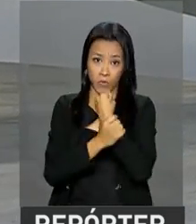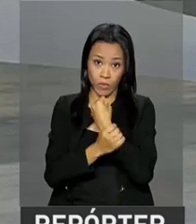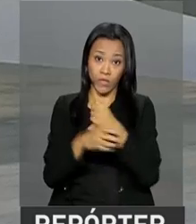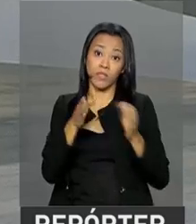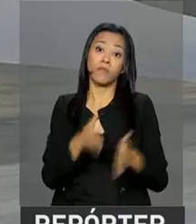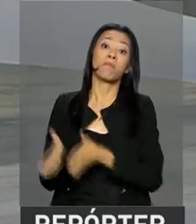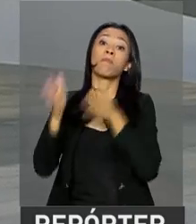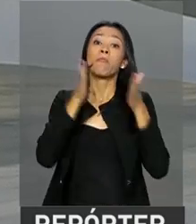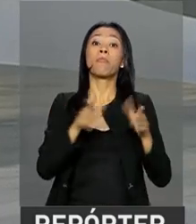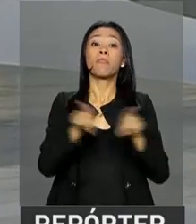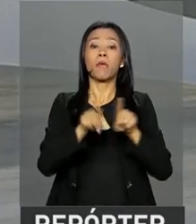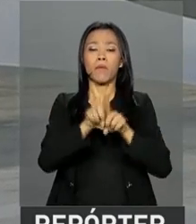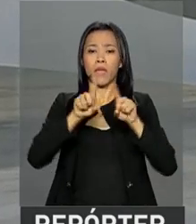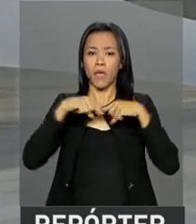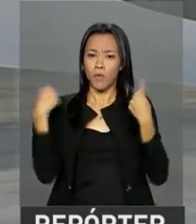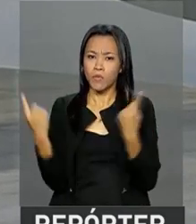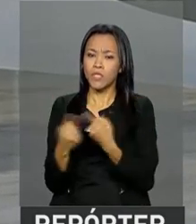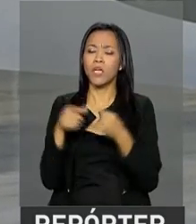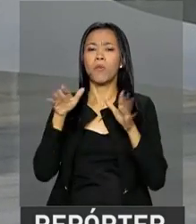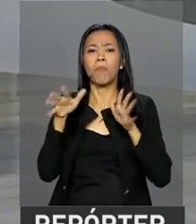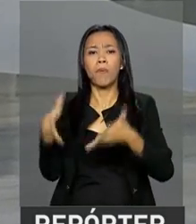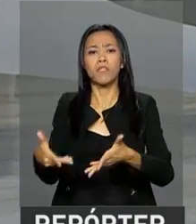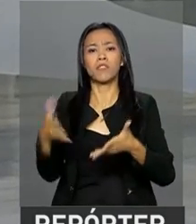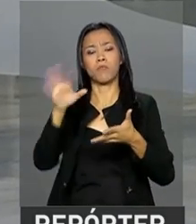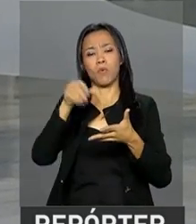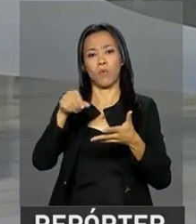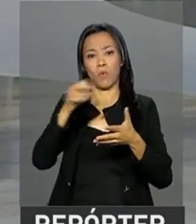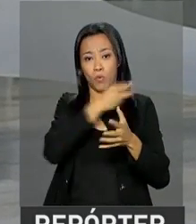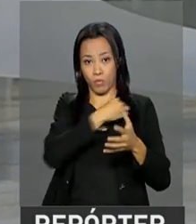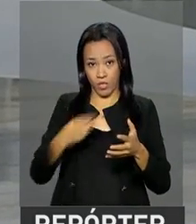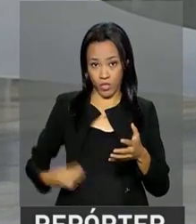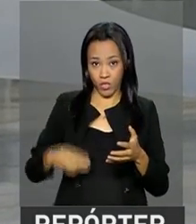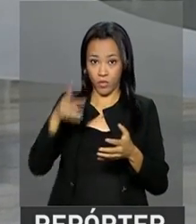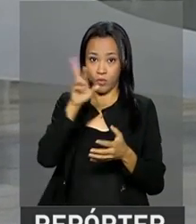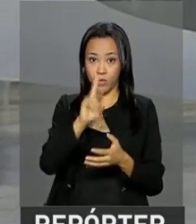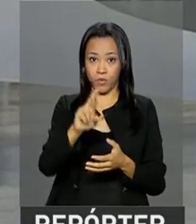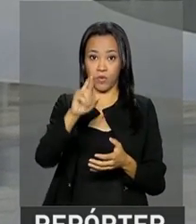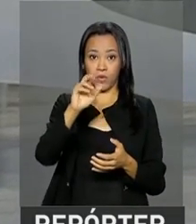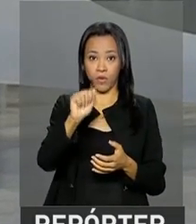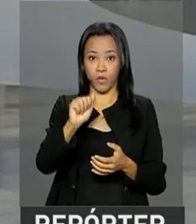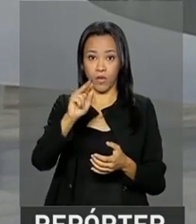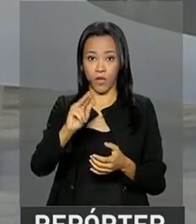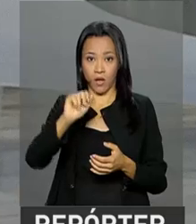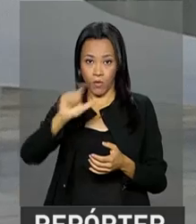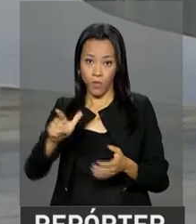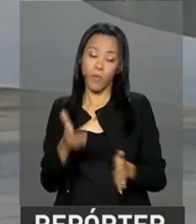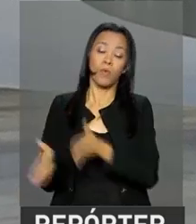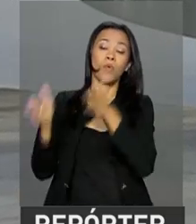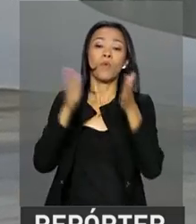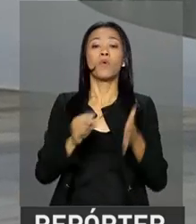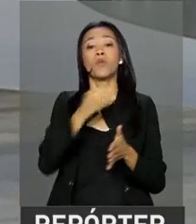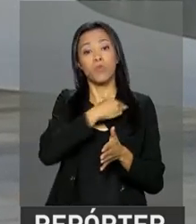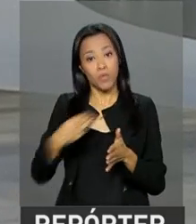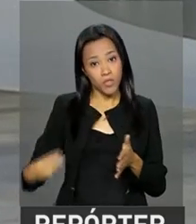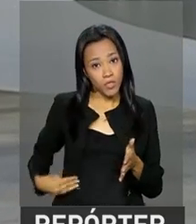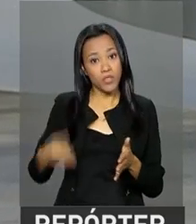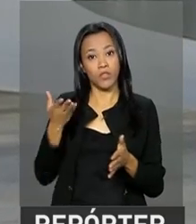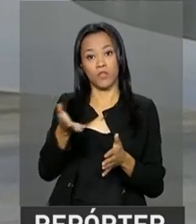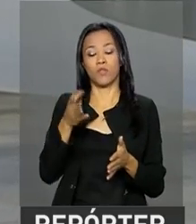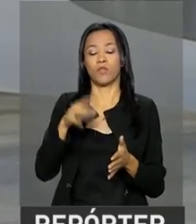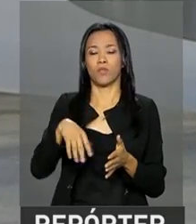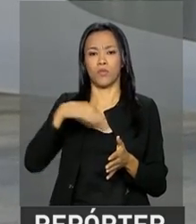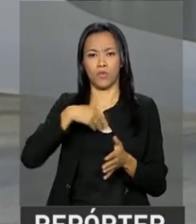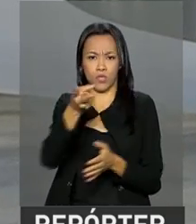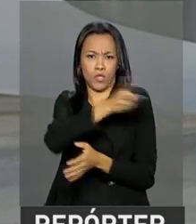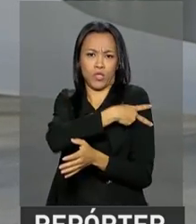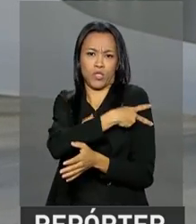também participou dessa reunião o ministro da Defesa Raul jungman e inclusive o ministro da defesa e o ministro chefe do gabinete de segurança institucional